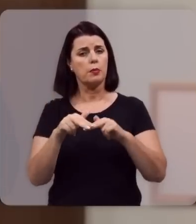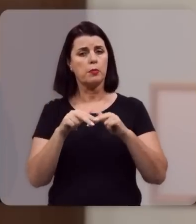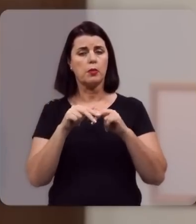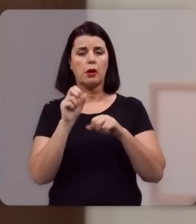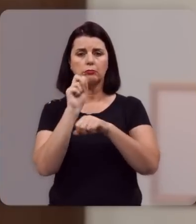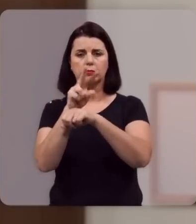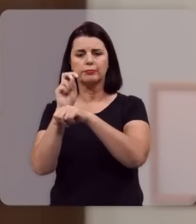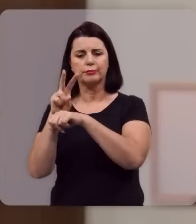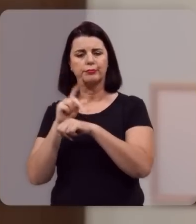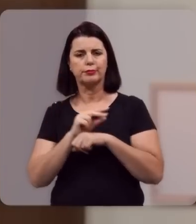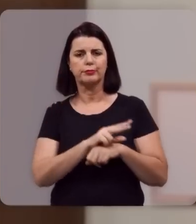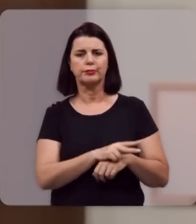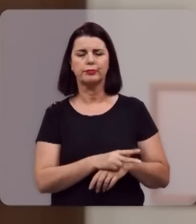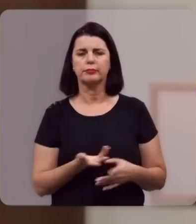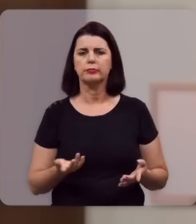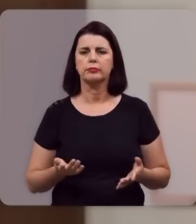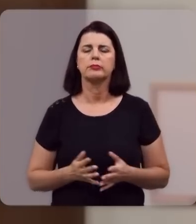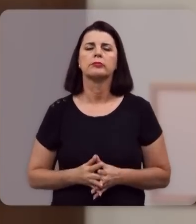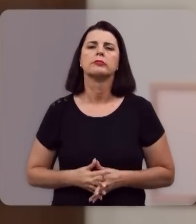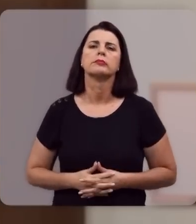por este vírus.